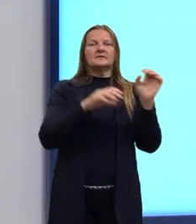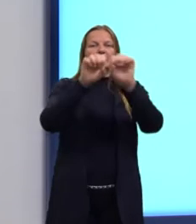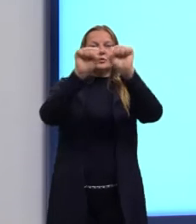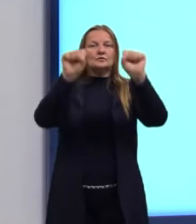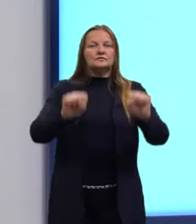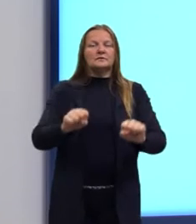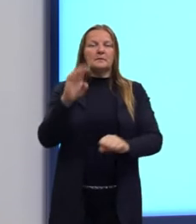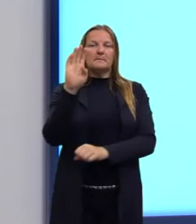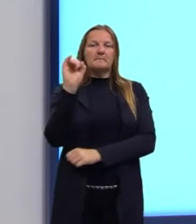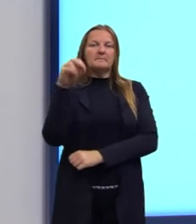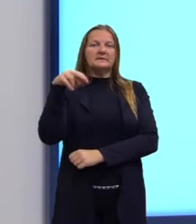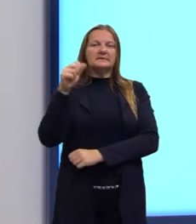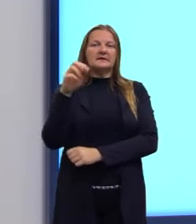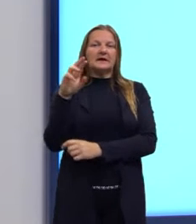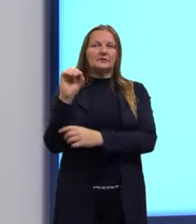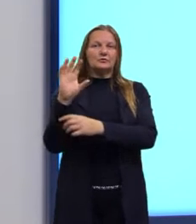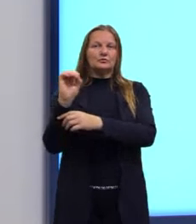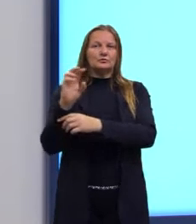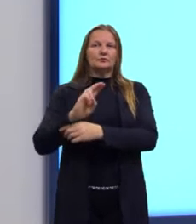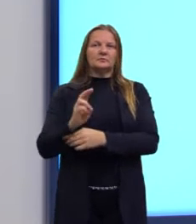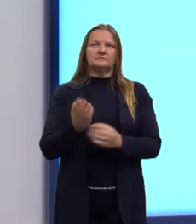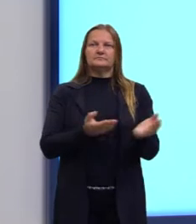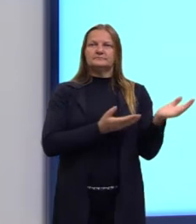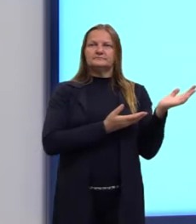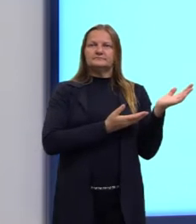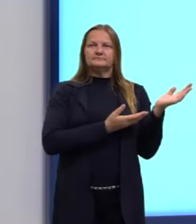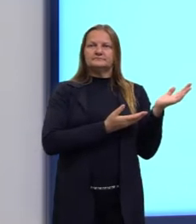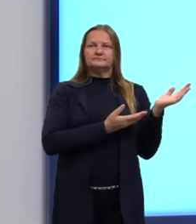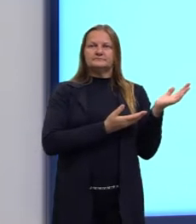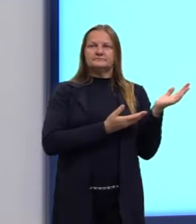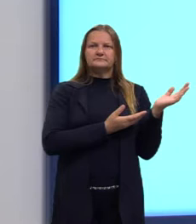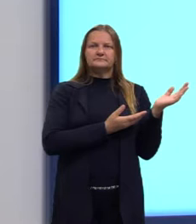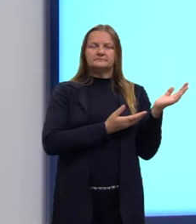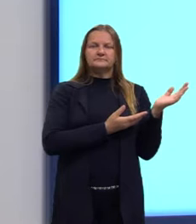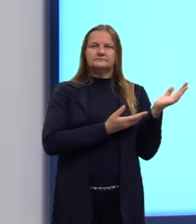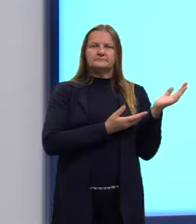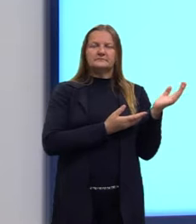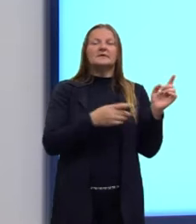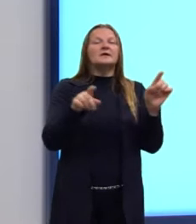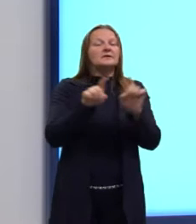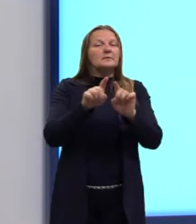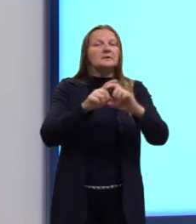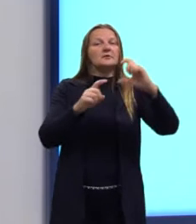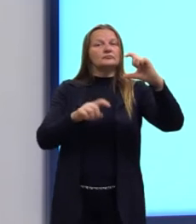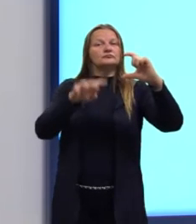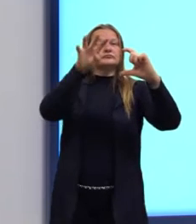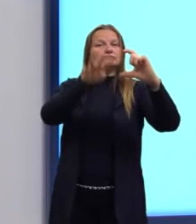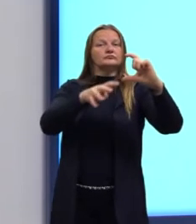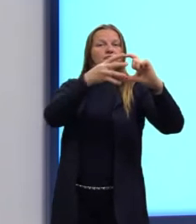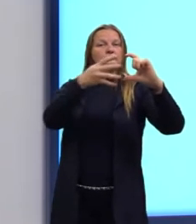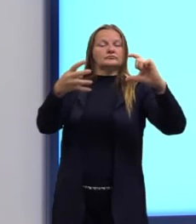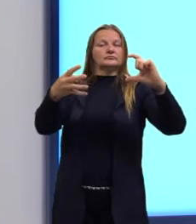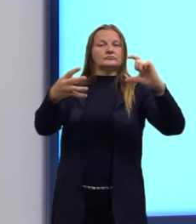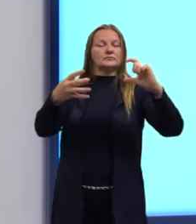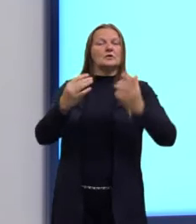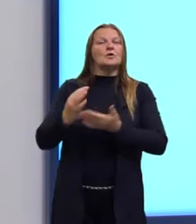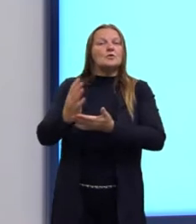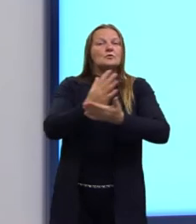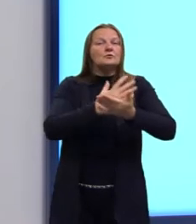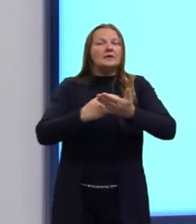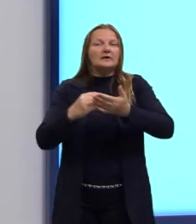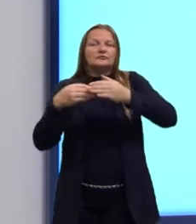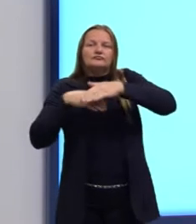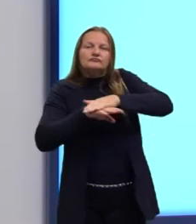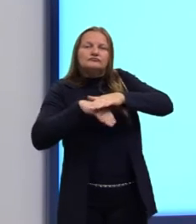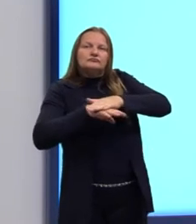sistema binário e Aqui nós temos também essa relação com as matrizes é o formato que os dados eles são